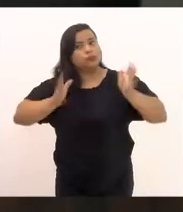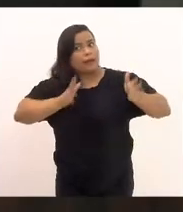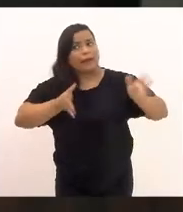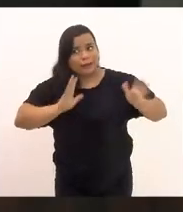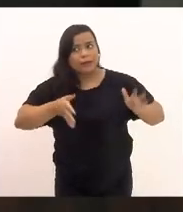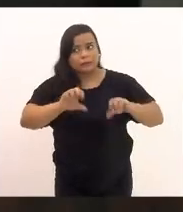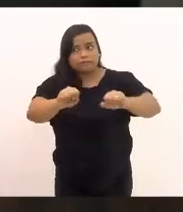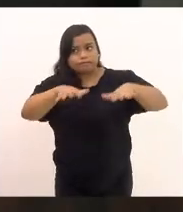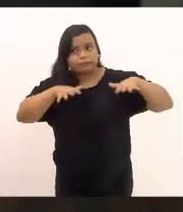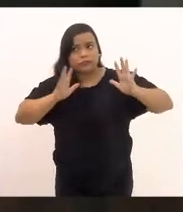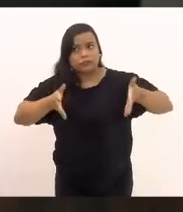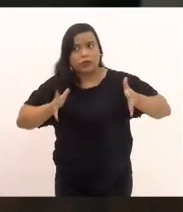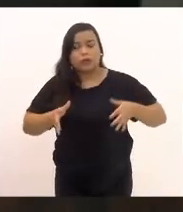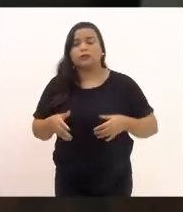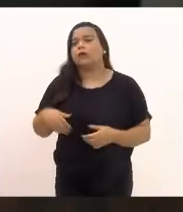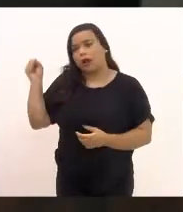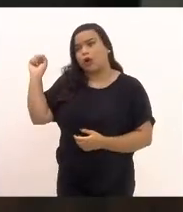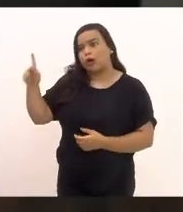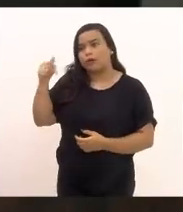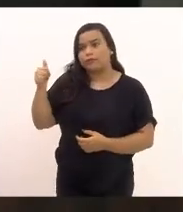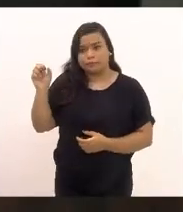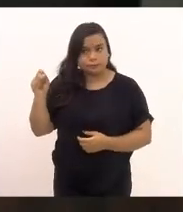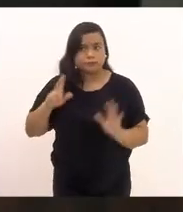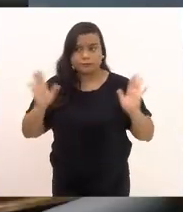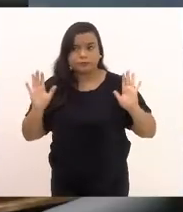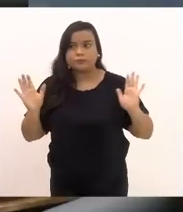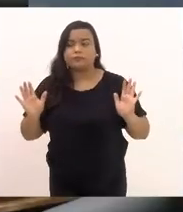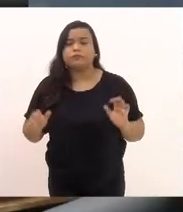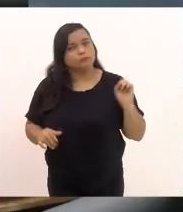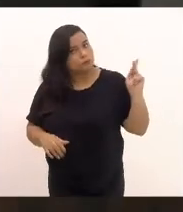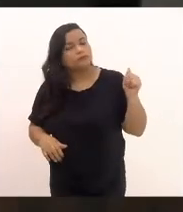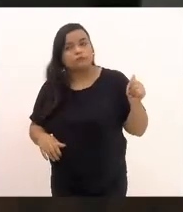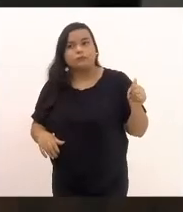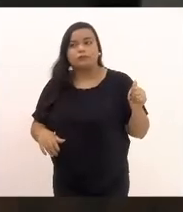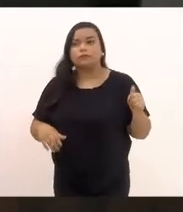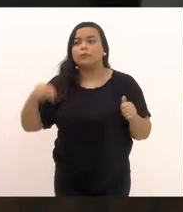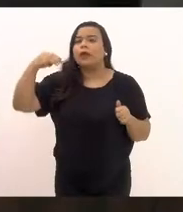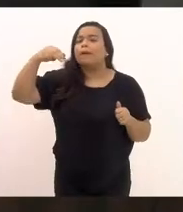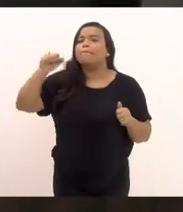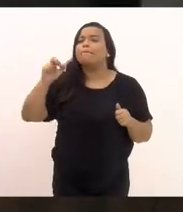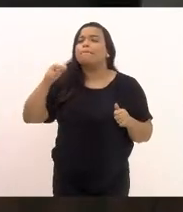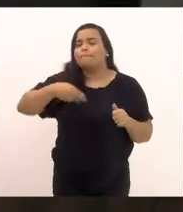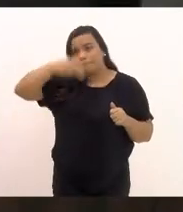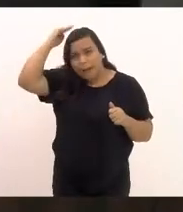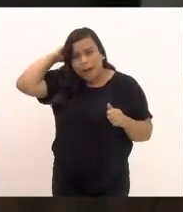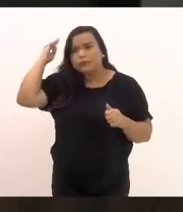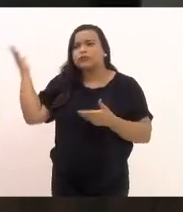quórum. Ah, já deu quórum, então tá bom. Ok. Deputado Márcio Pacheco.